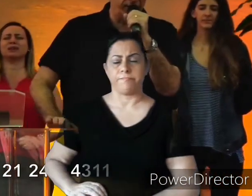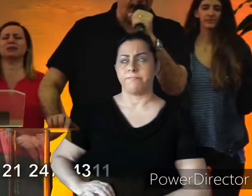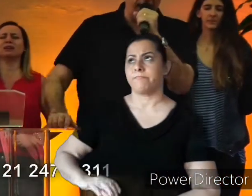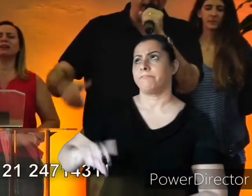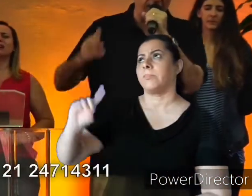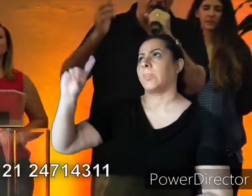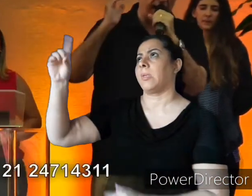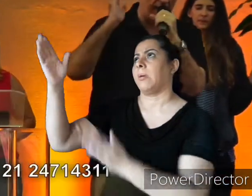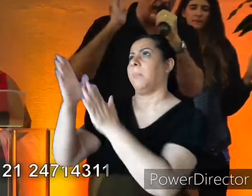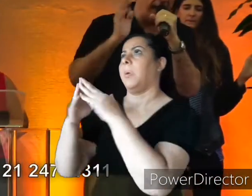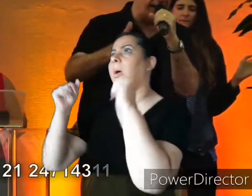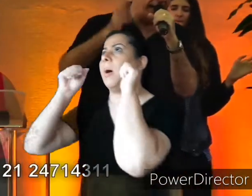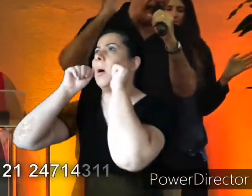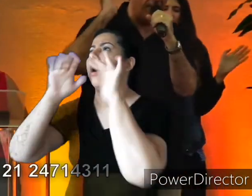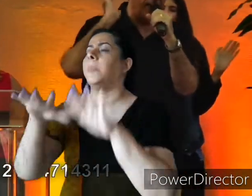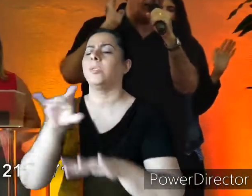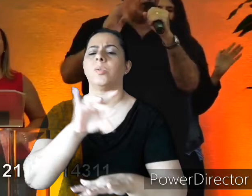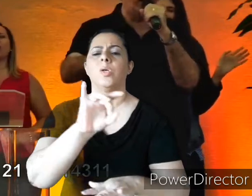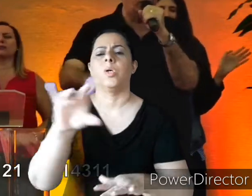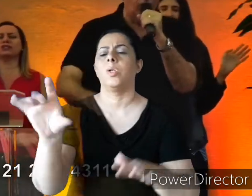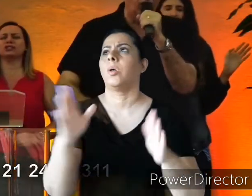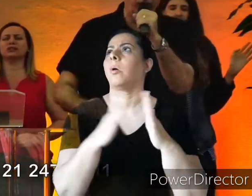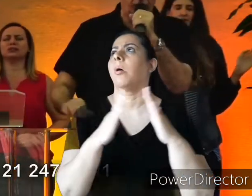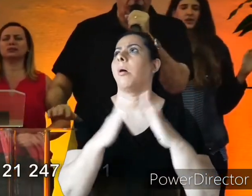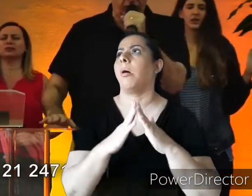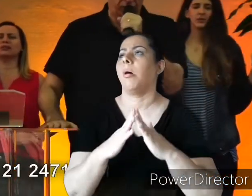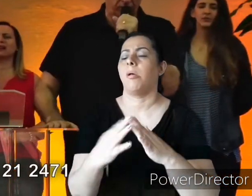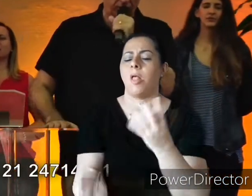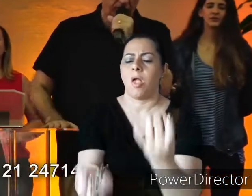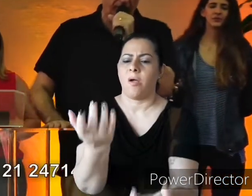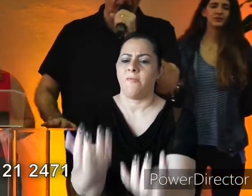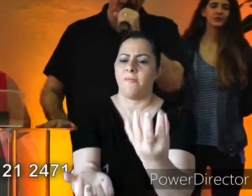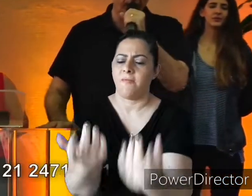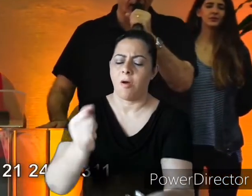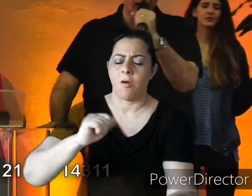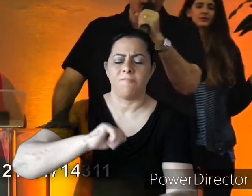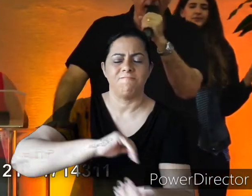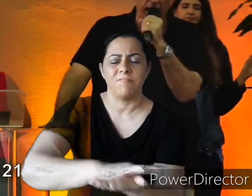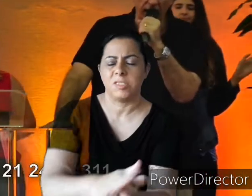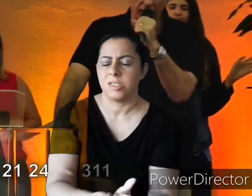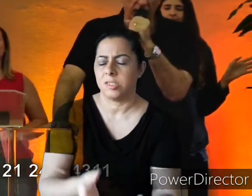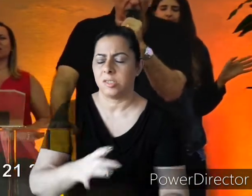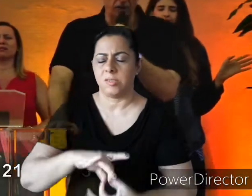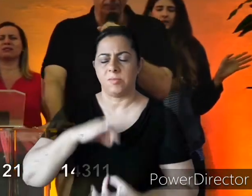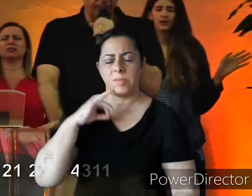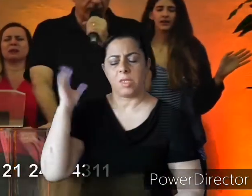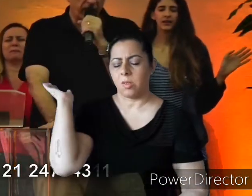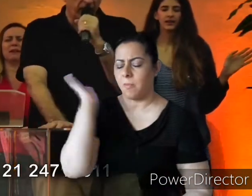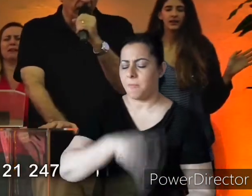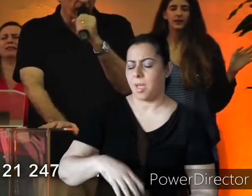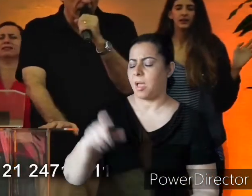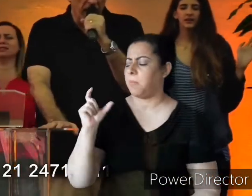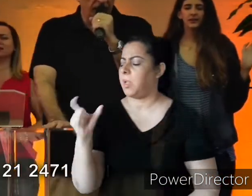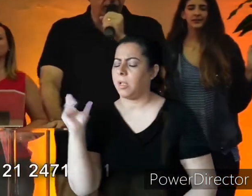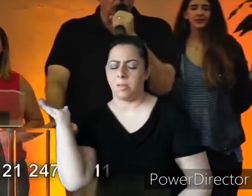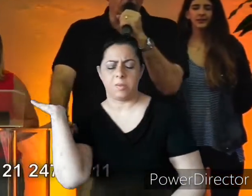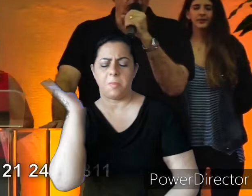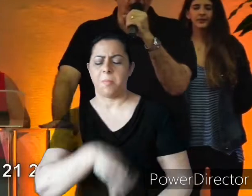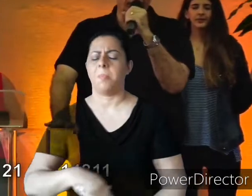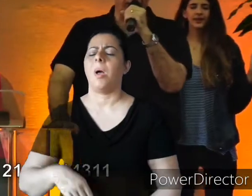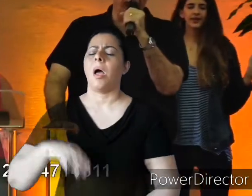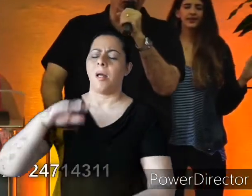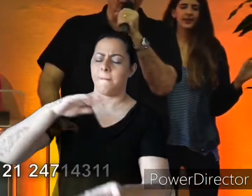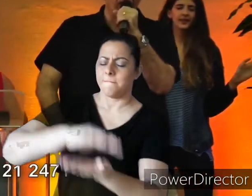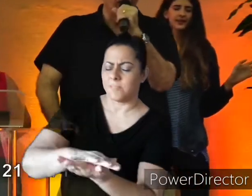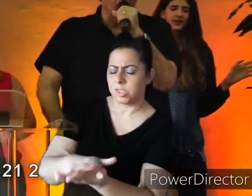palavra lançada seja quebrada, queimada agora em nome de Jesus. Ah, Senhor, e assim